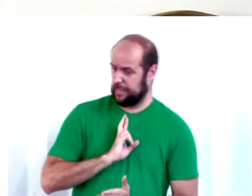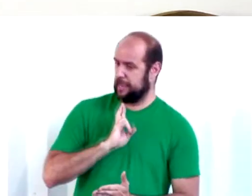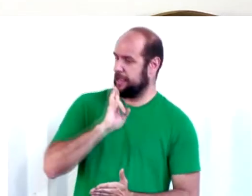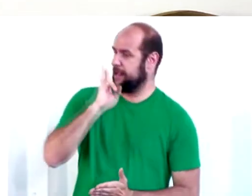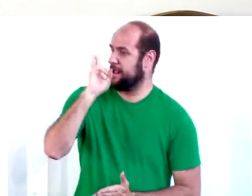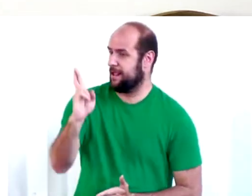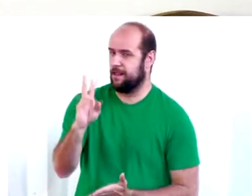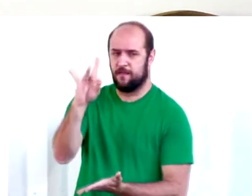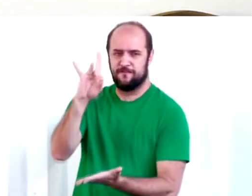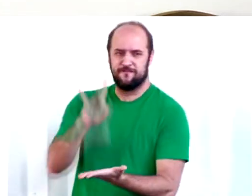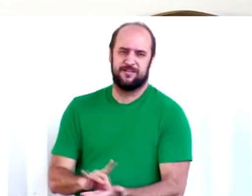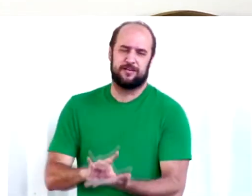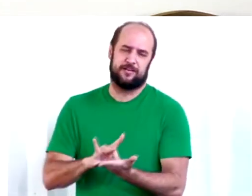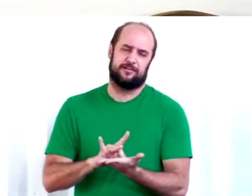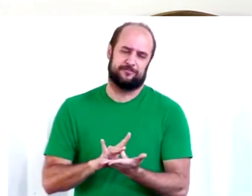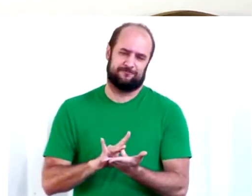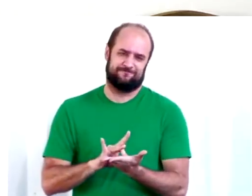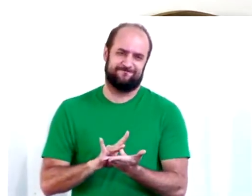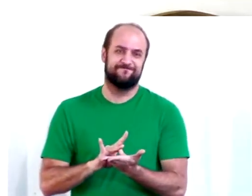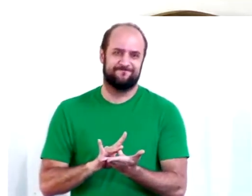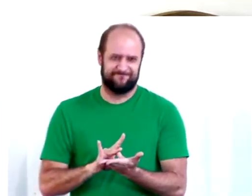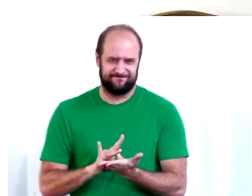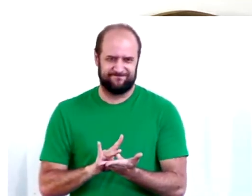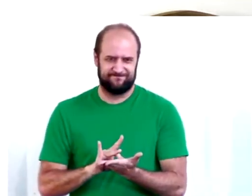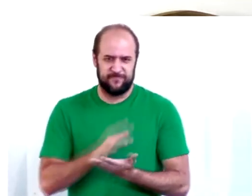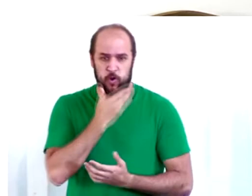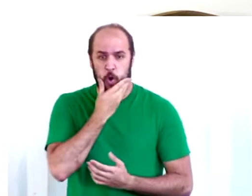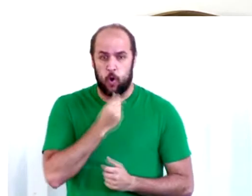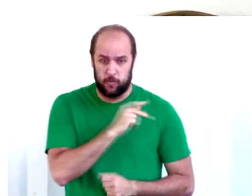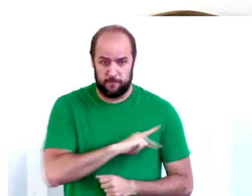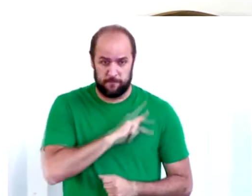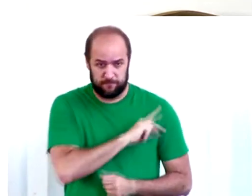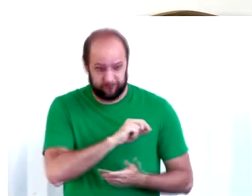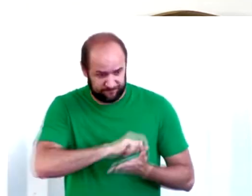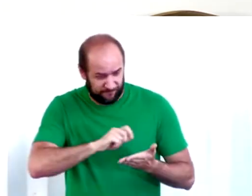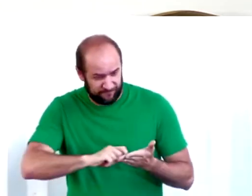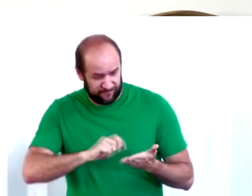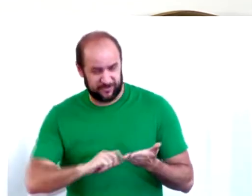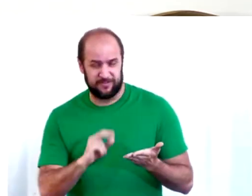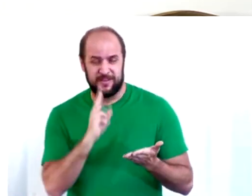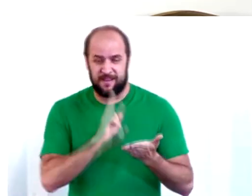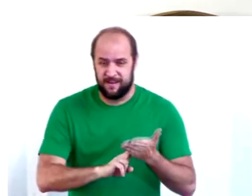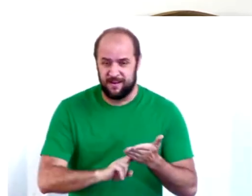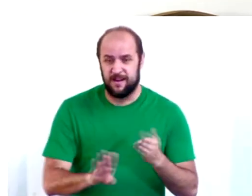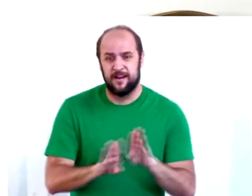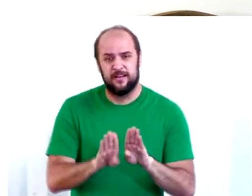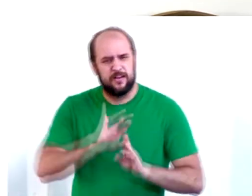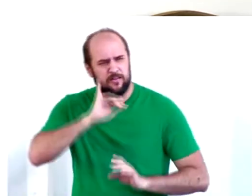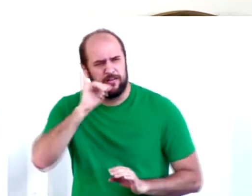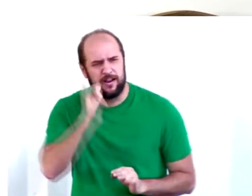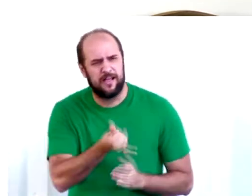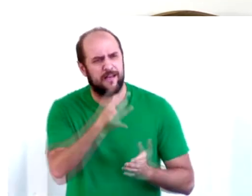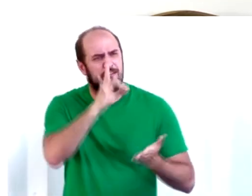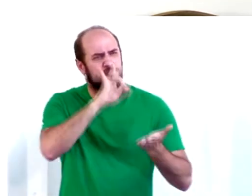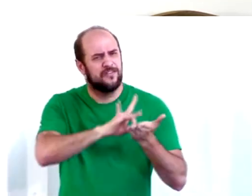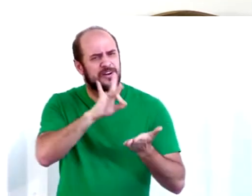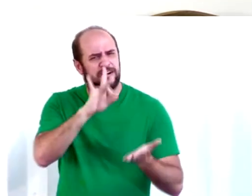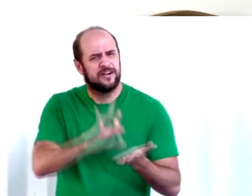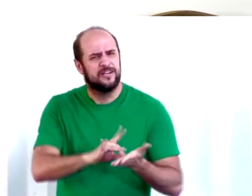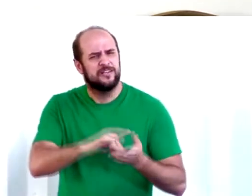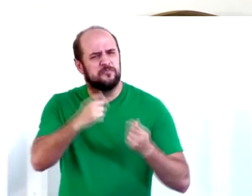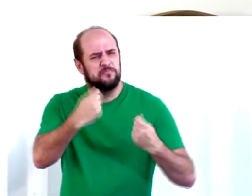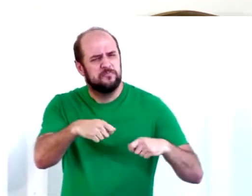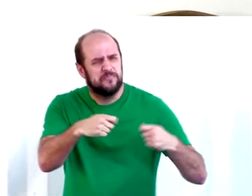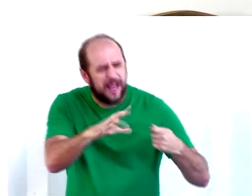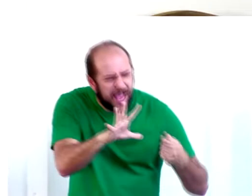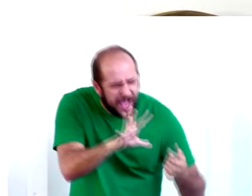à verdade? Quando Paulo escreve aos Tessalonicenses, ele diz que a verdade deve ser